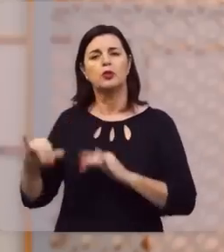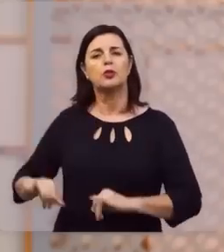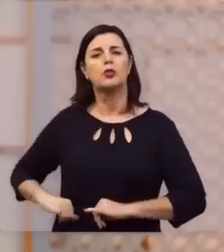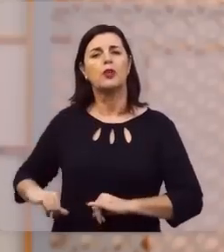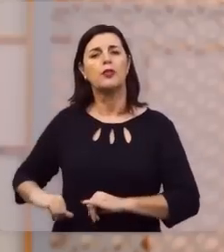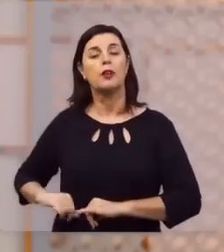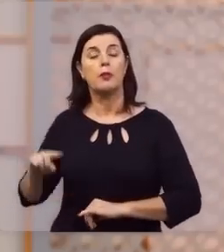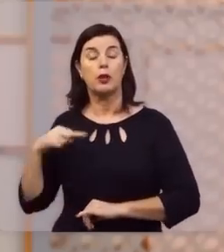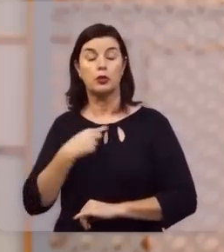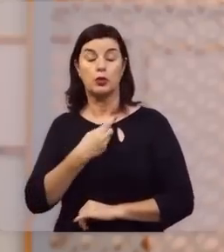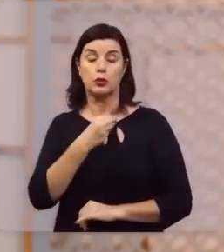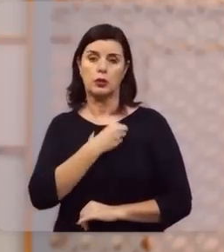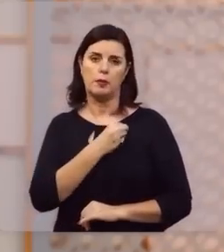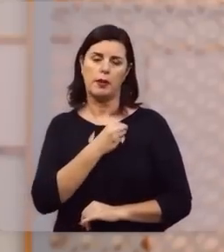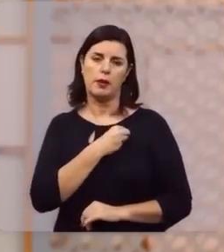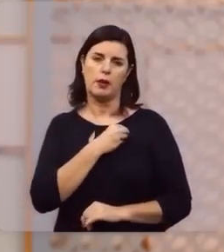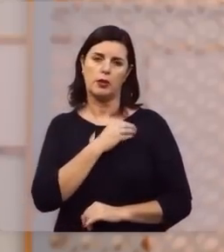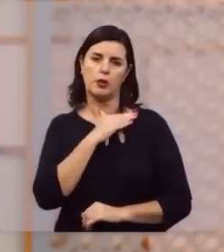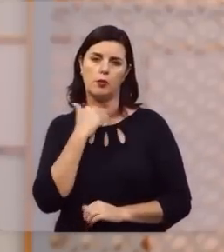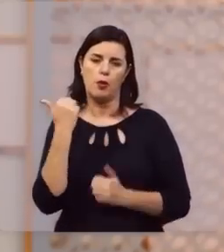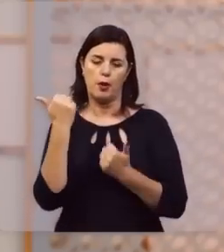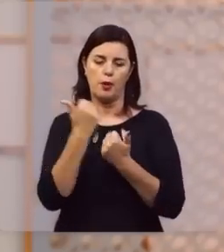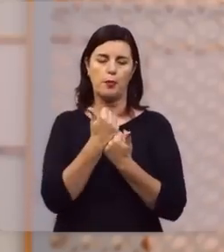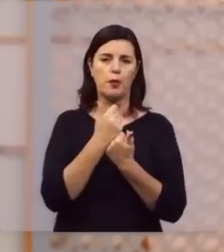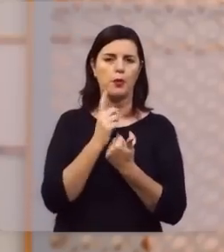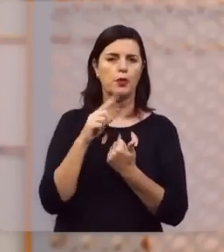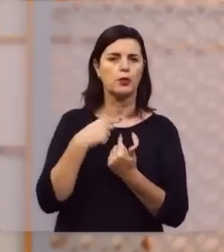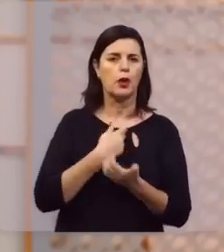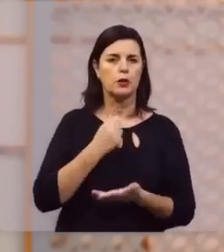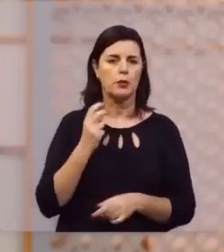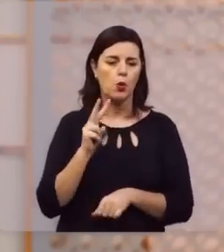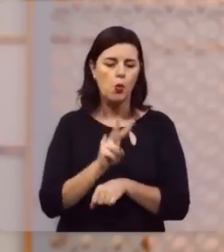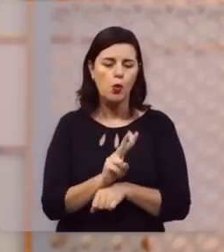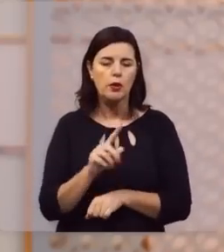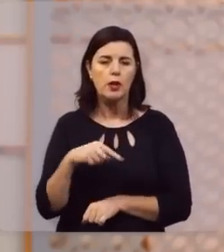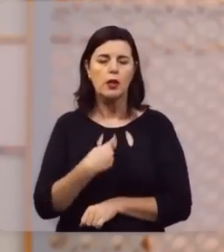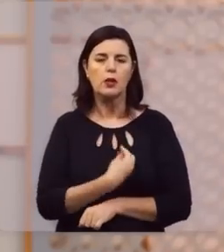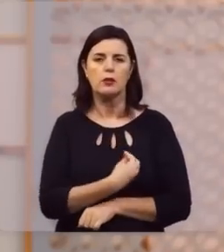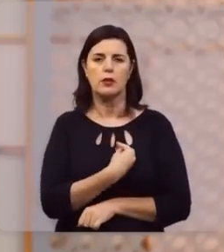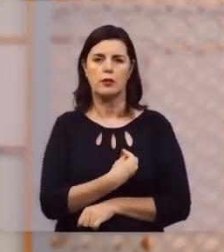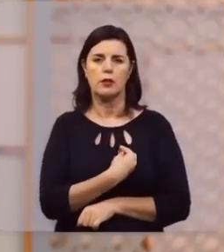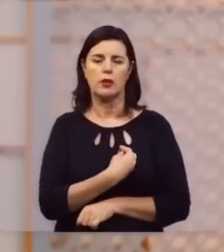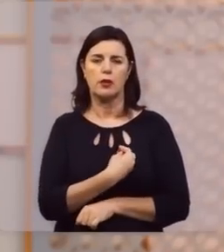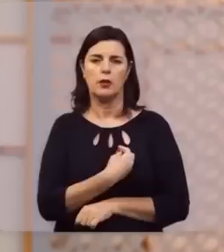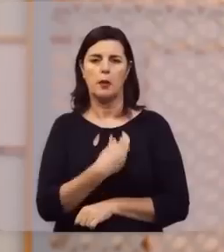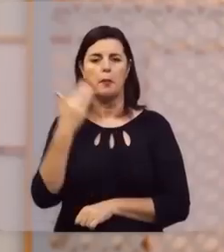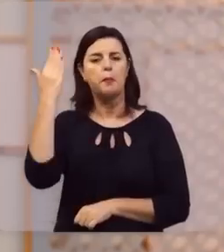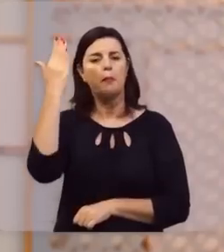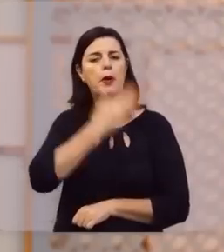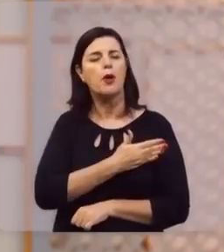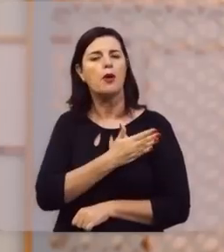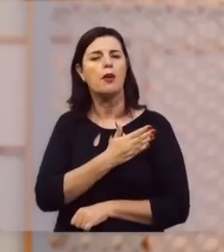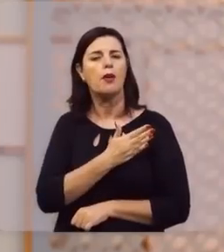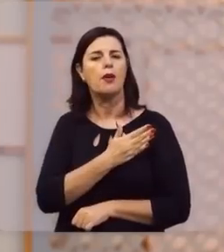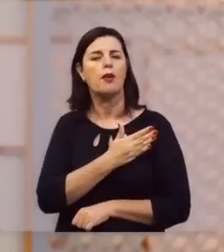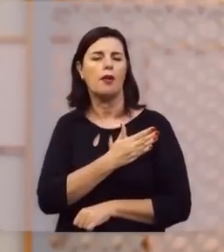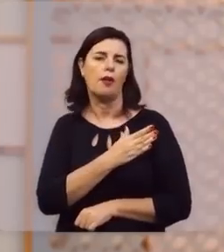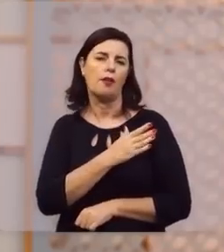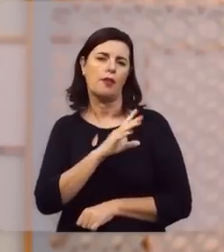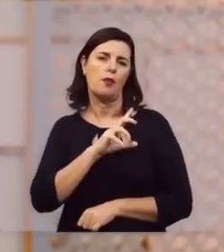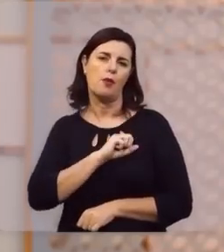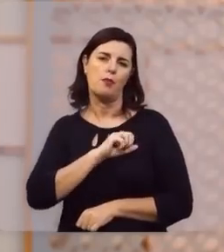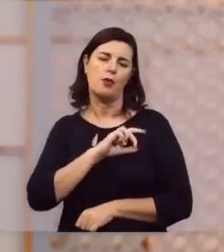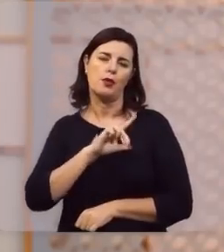merece e ele morreu no nosso lugar em nosso favor vicariamente como prova do amor de Deus